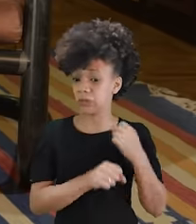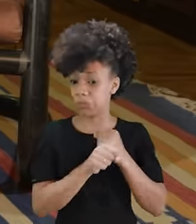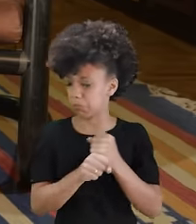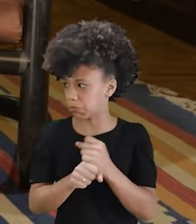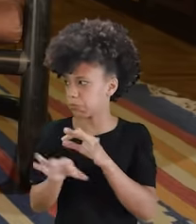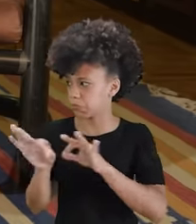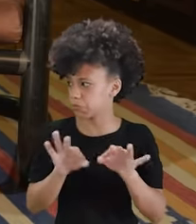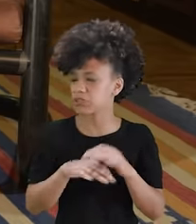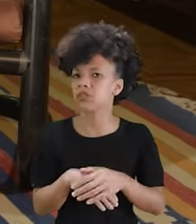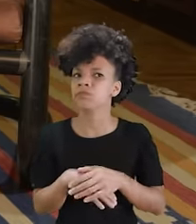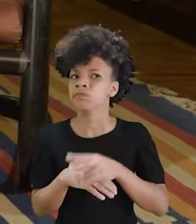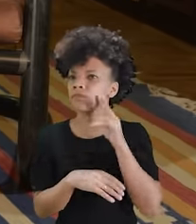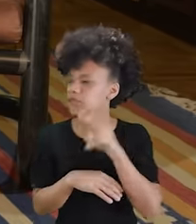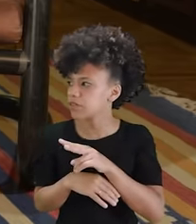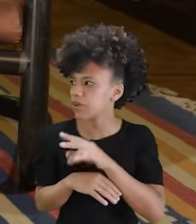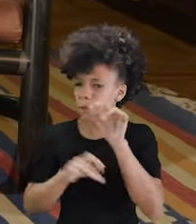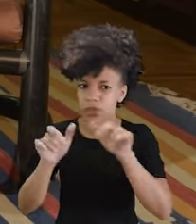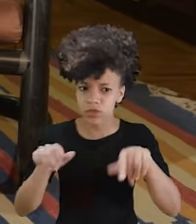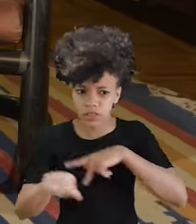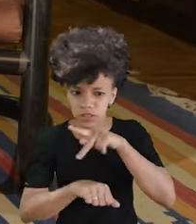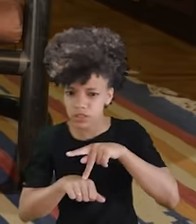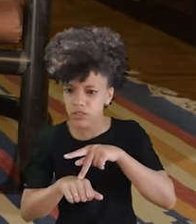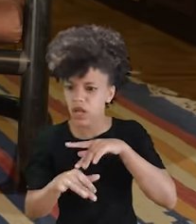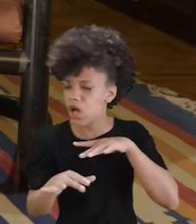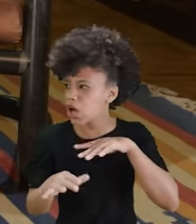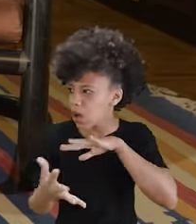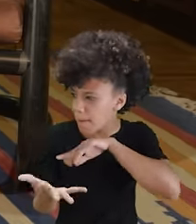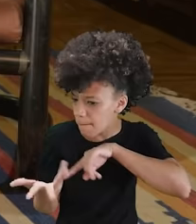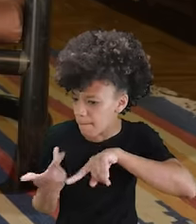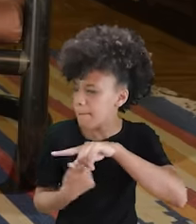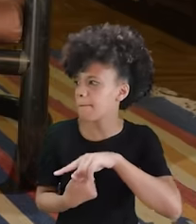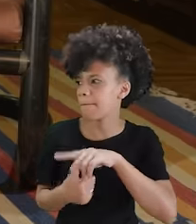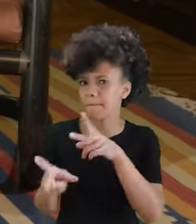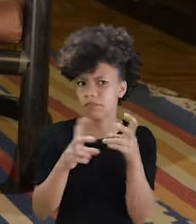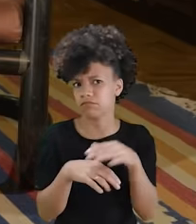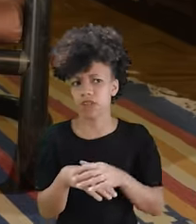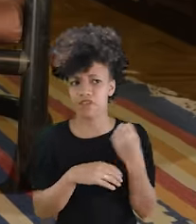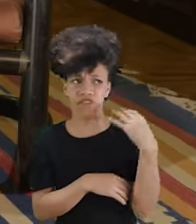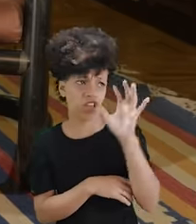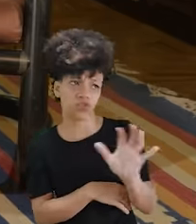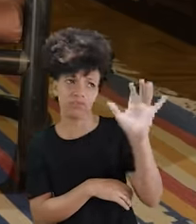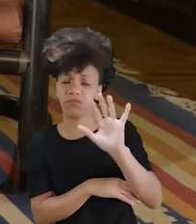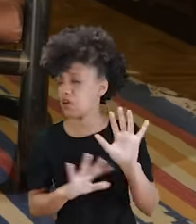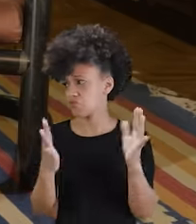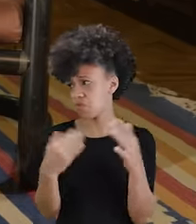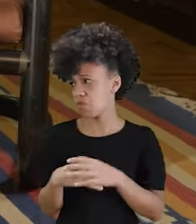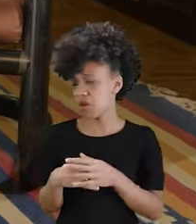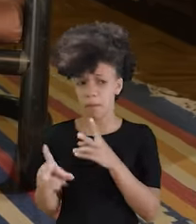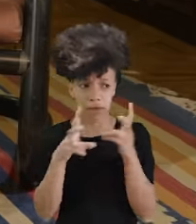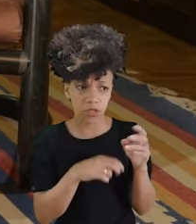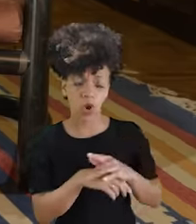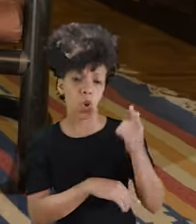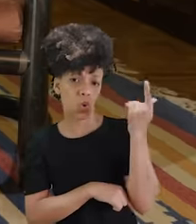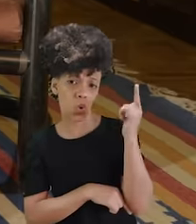ficou bastante tempo coordenando você viu muitas nacionalidades juntas e você consegue perceber igual por exemplo viaje o Brasil inteiro fazendo